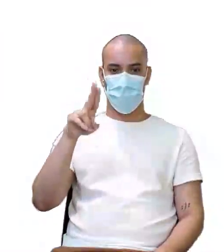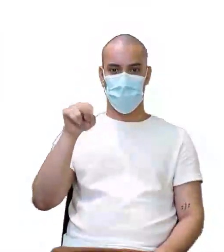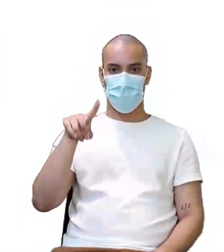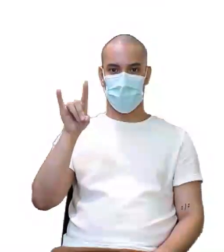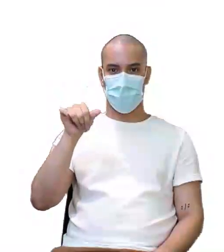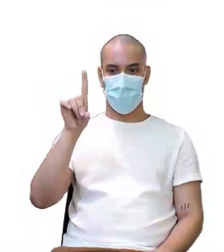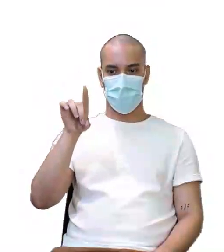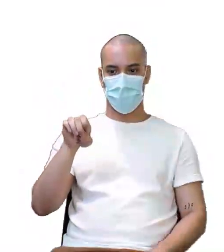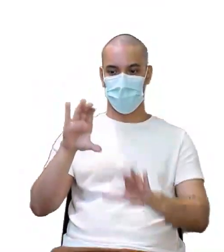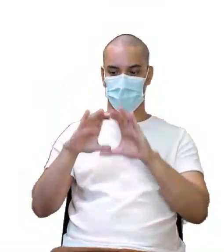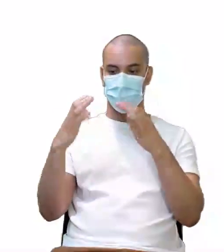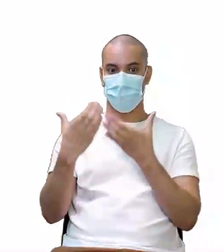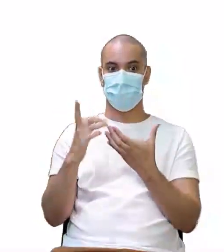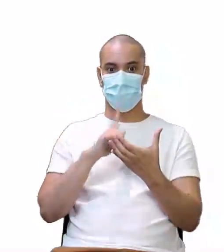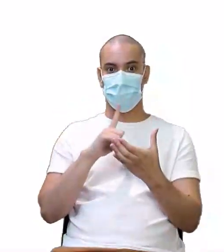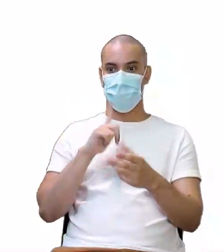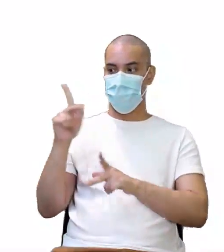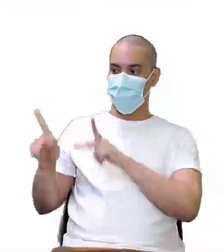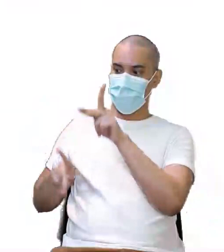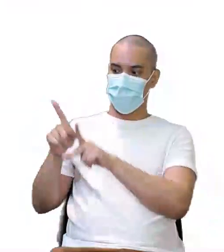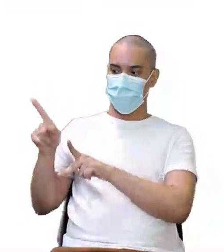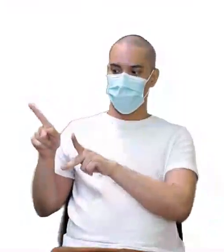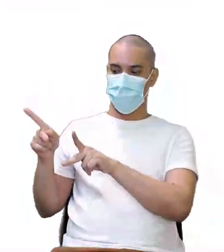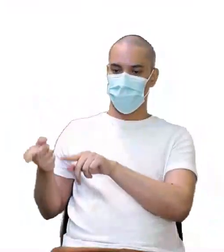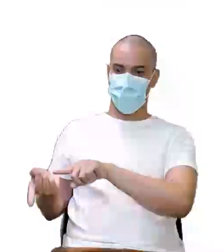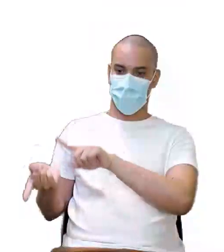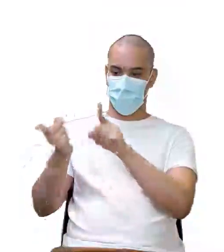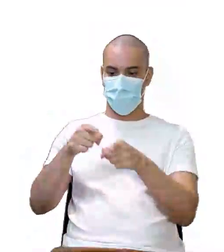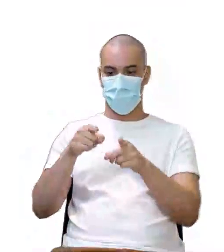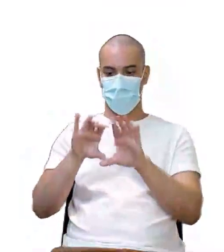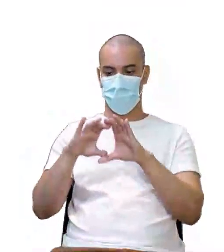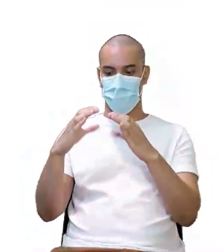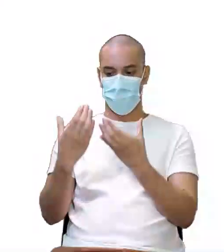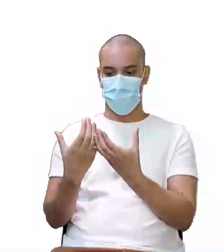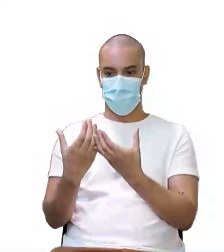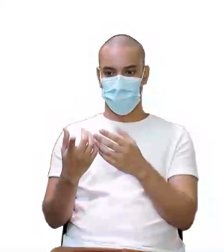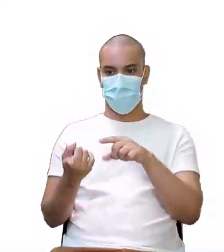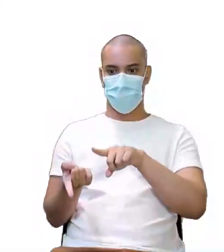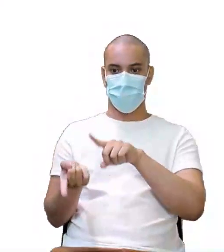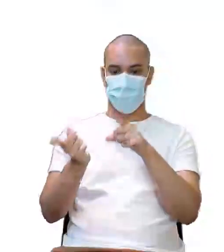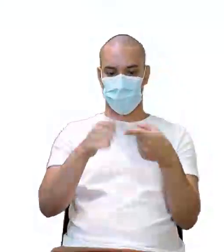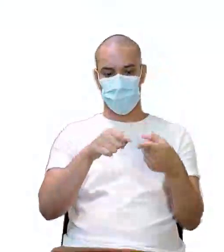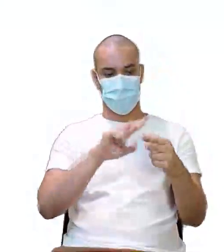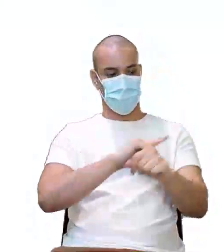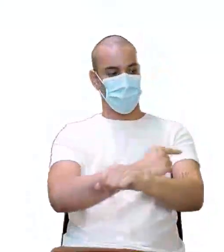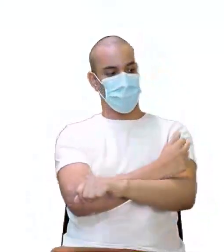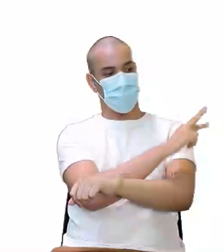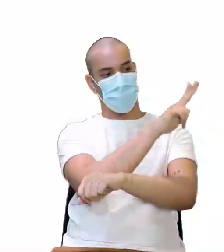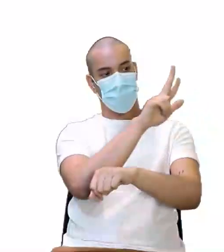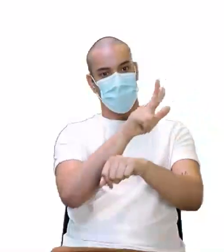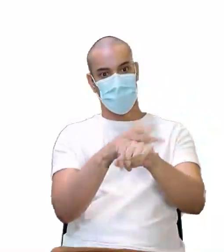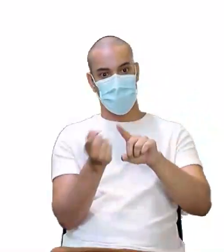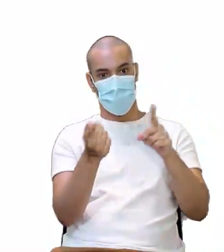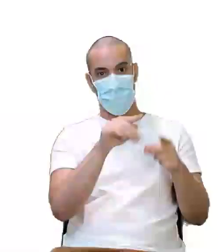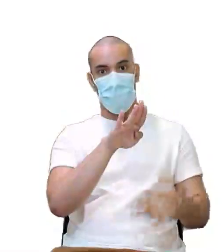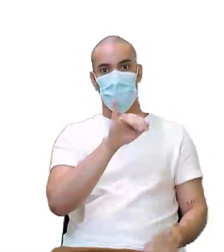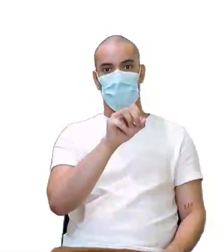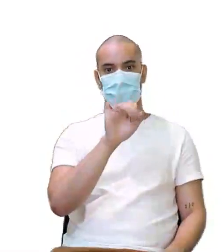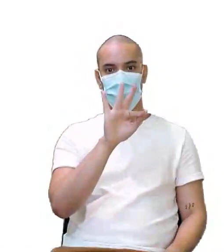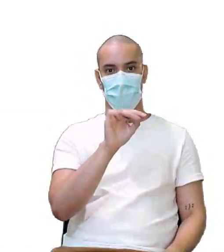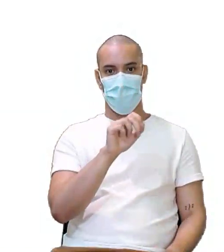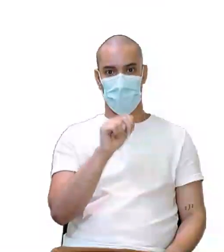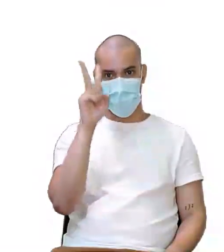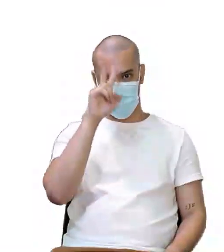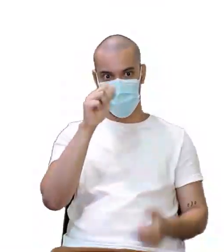daquela formação que vem população, aí vem comunidade, aí vinha ecossistema, aí vinha biosfera,